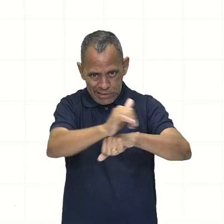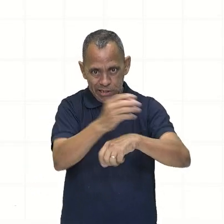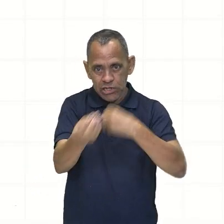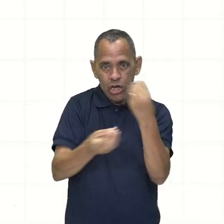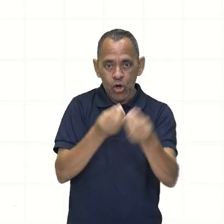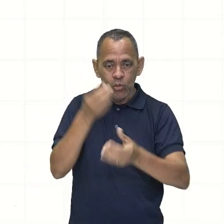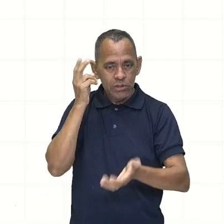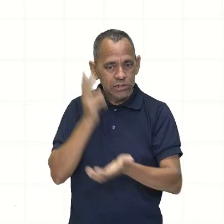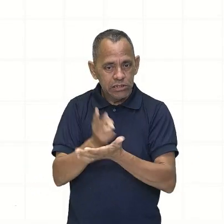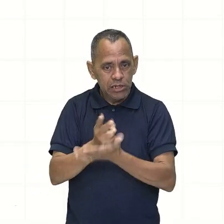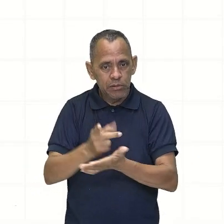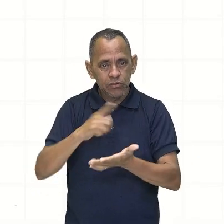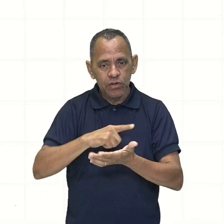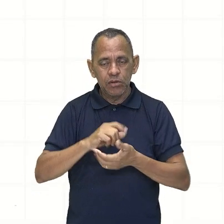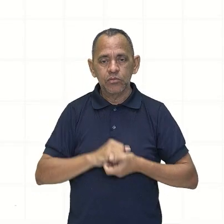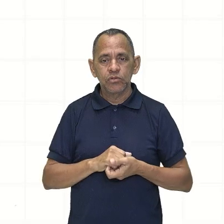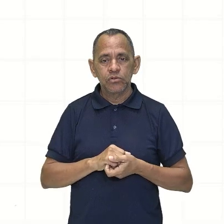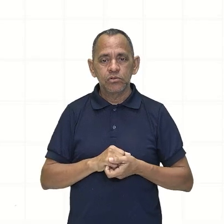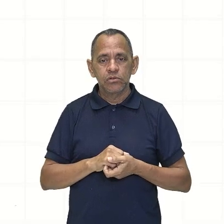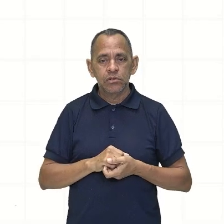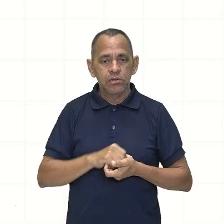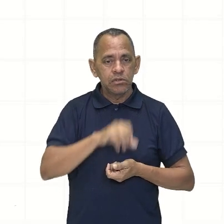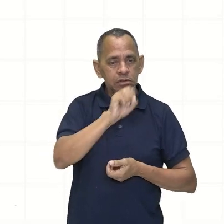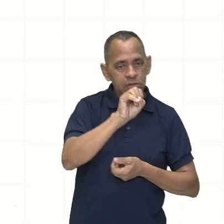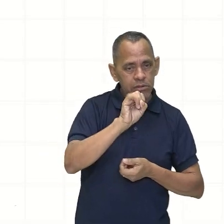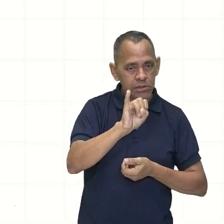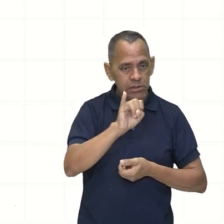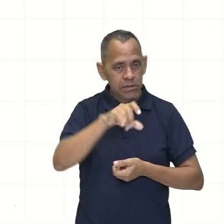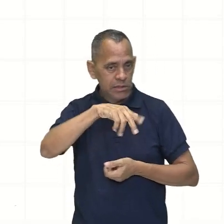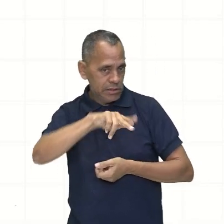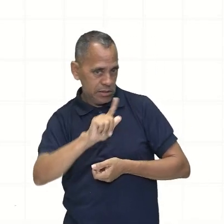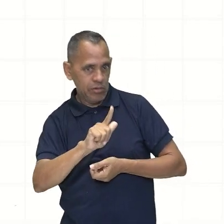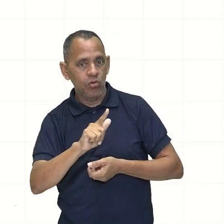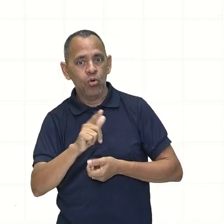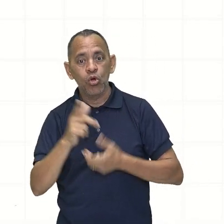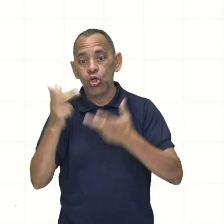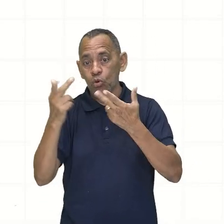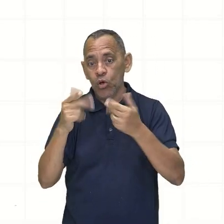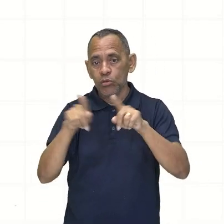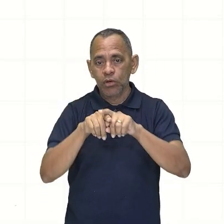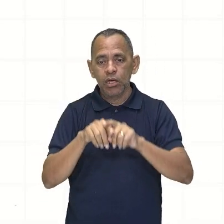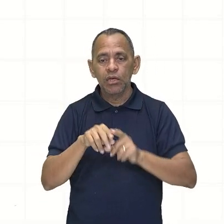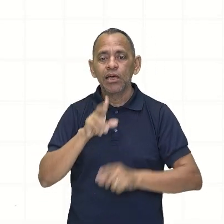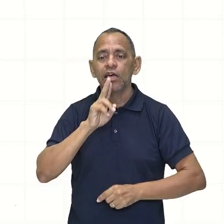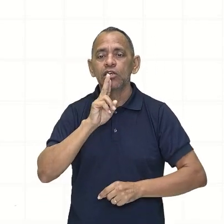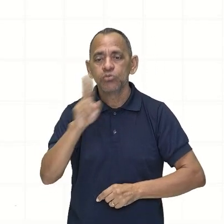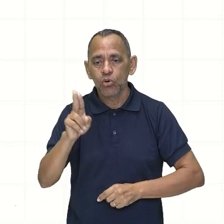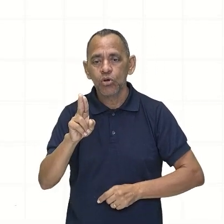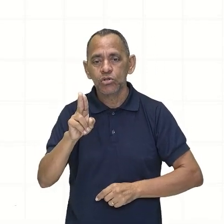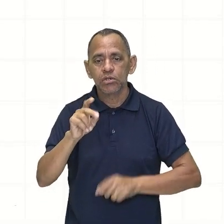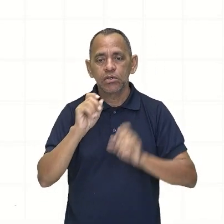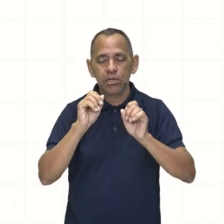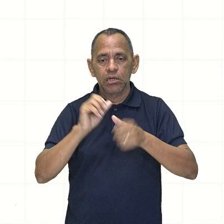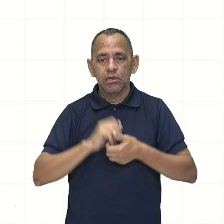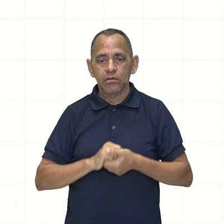sempre que nós tivermos sinais iguais, o meu resultado será